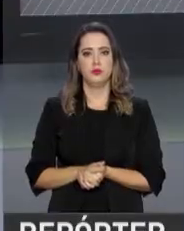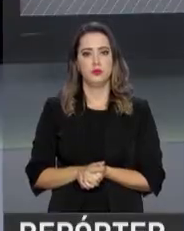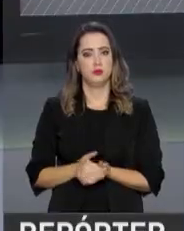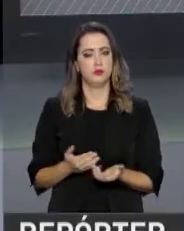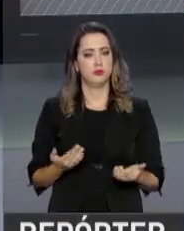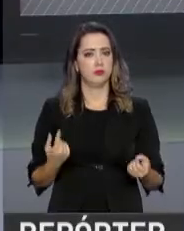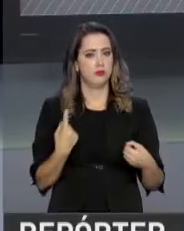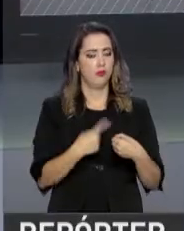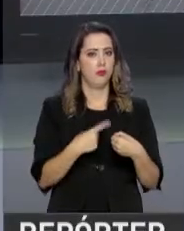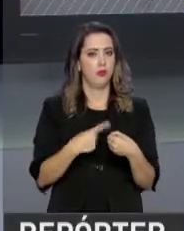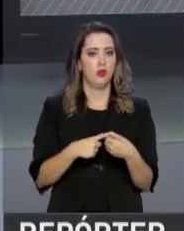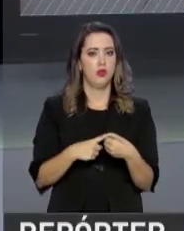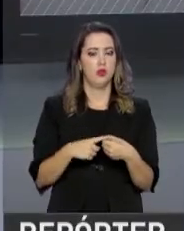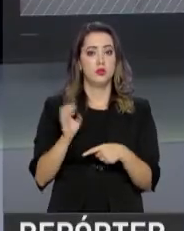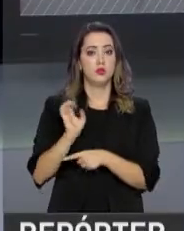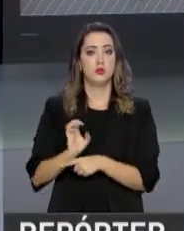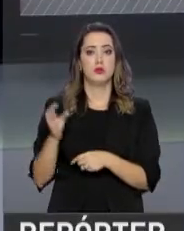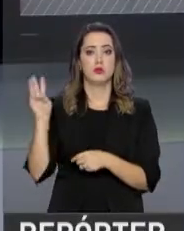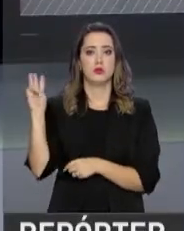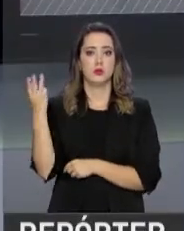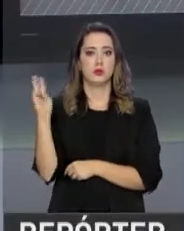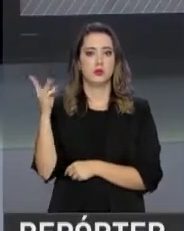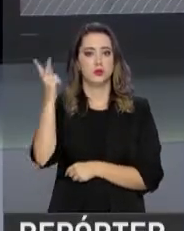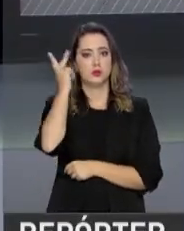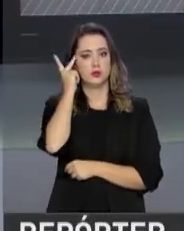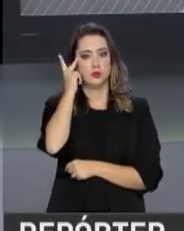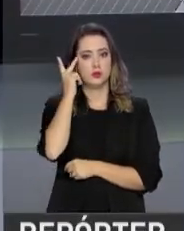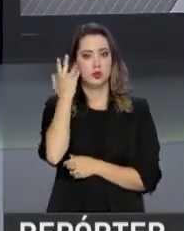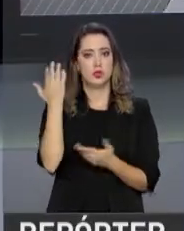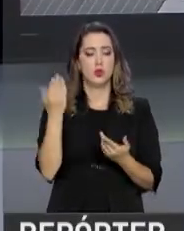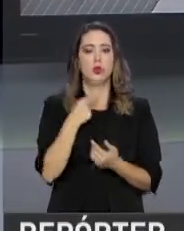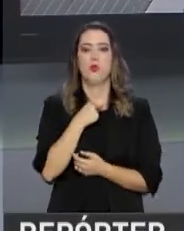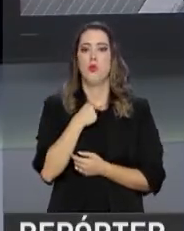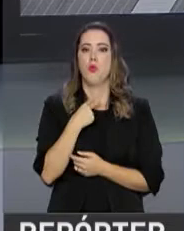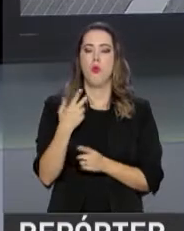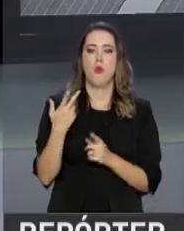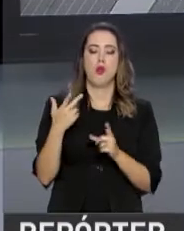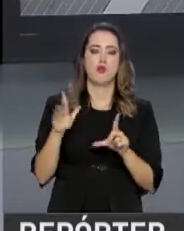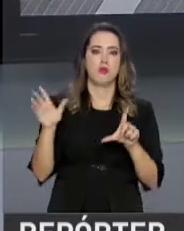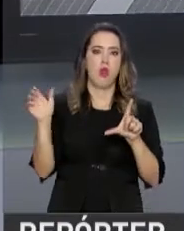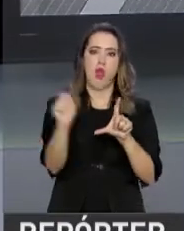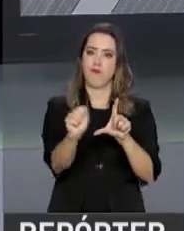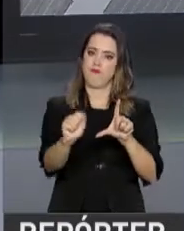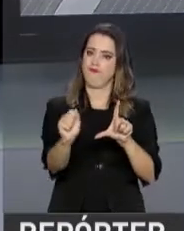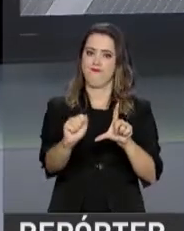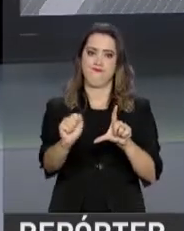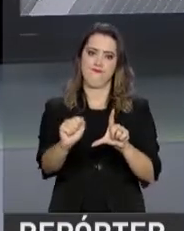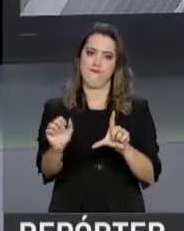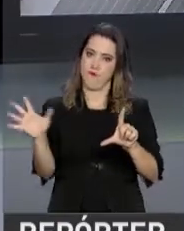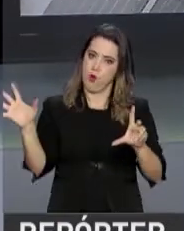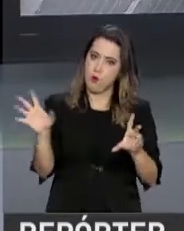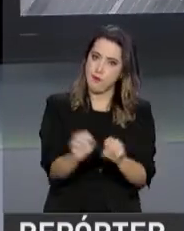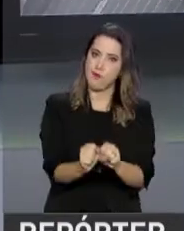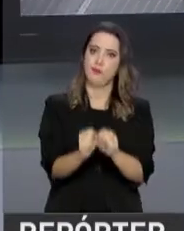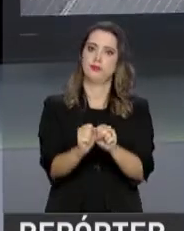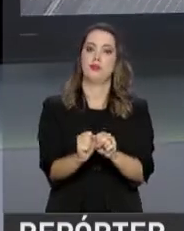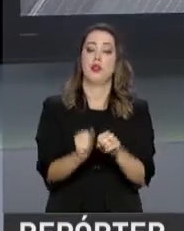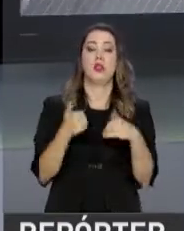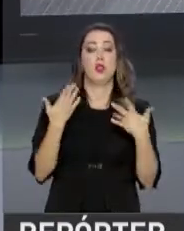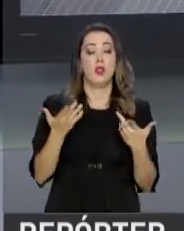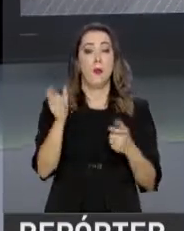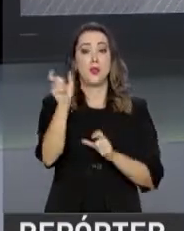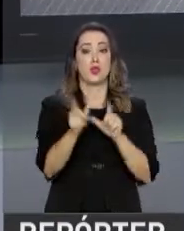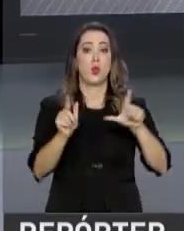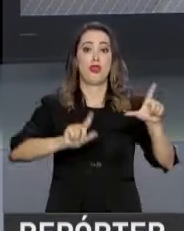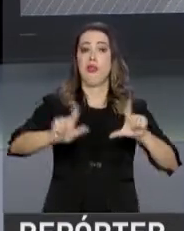municípios dos estados do maranhão e de são paulo deixam de receber o sinal analógico a partir desta quarta feira por isso quem